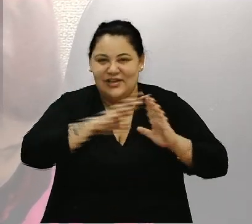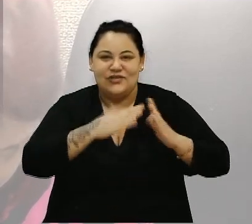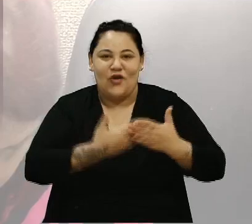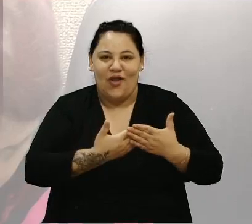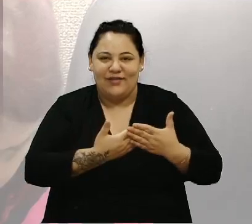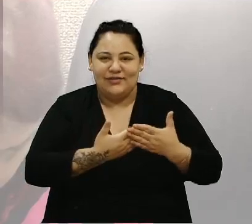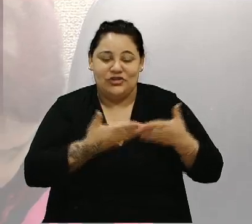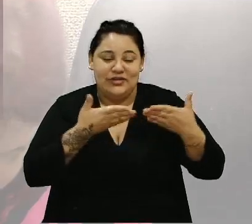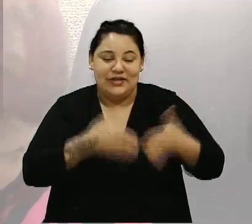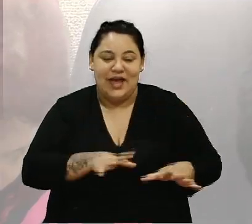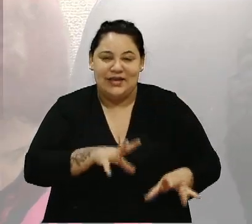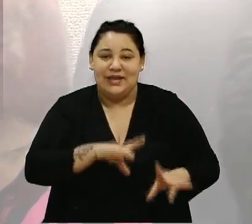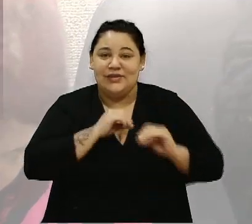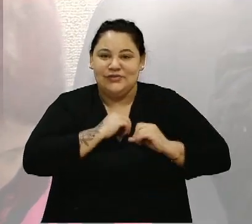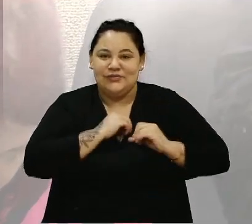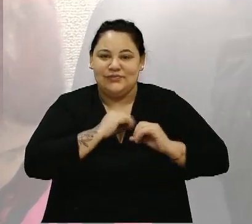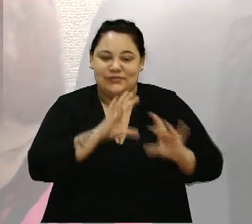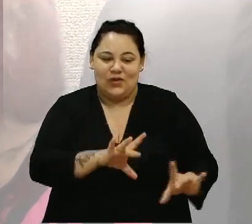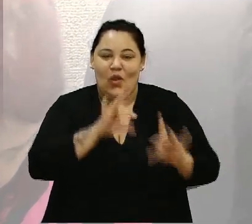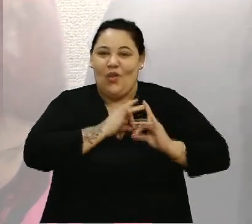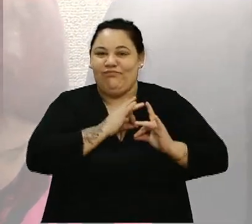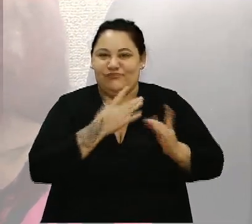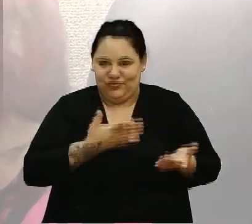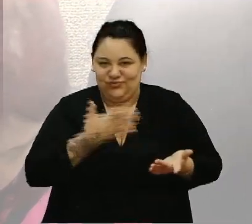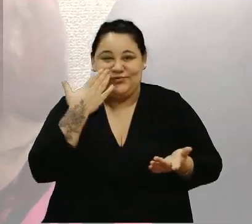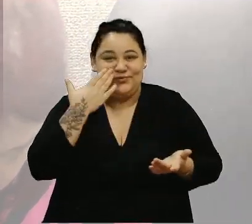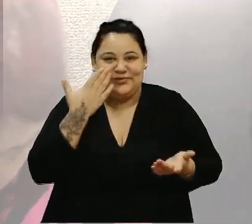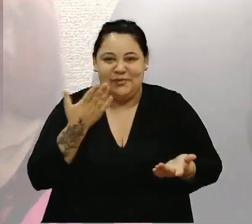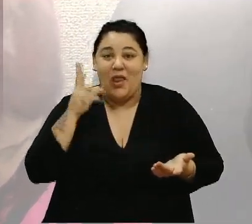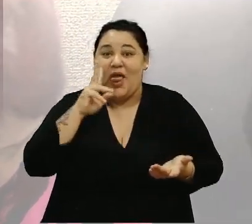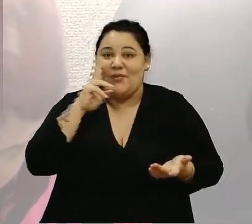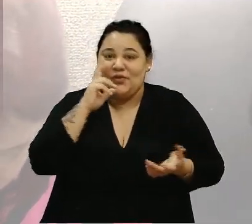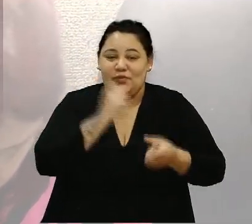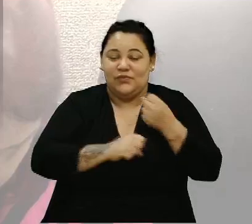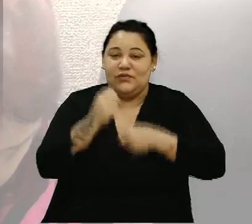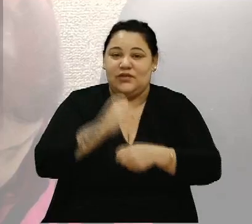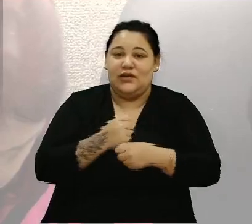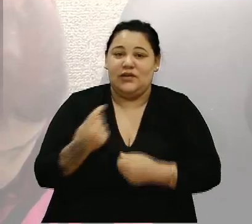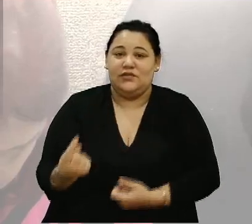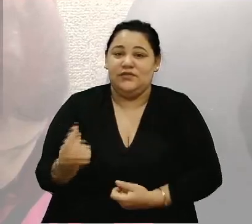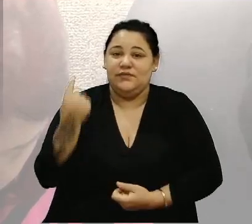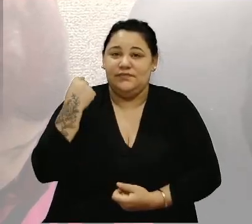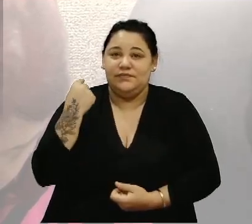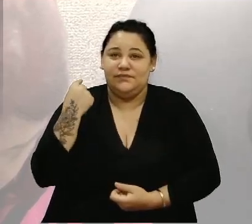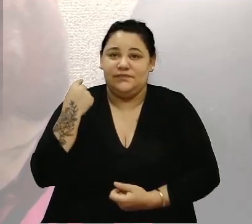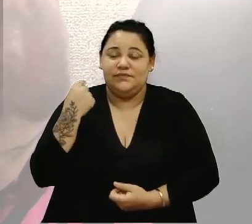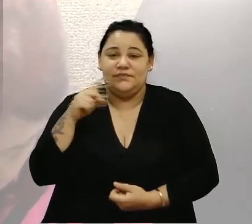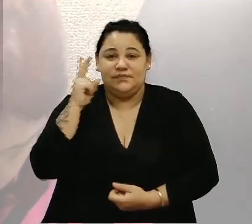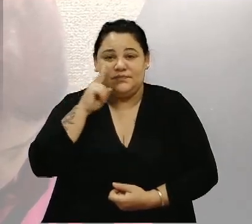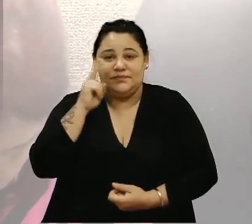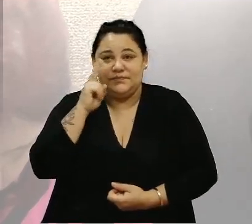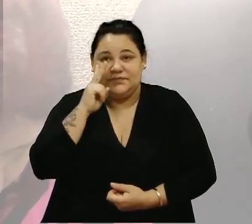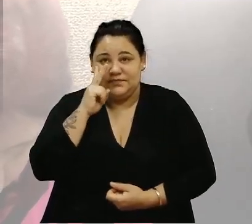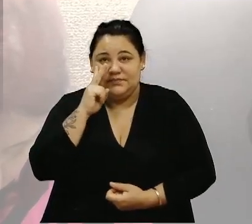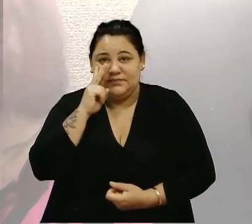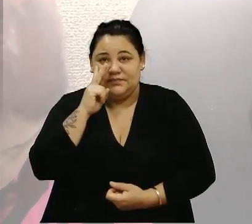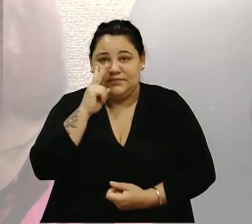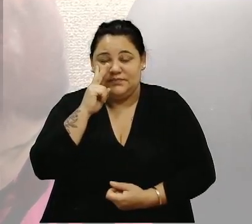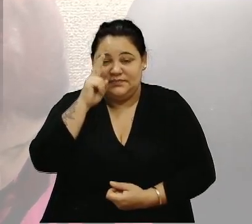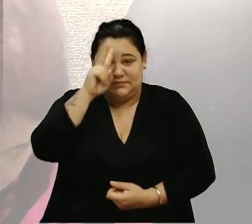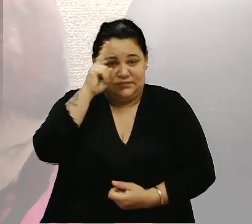ela. Eu lembro que o ano passado, o ano retrasado, o vereador Velocino